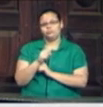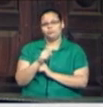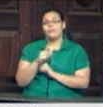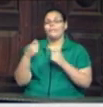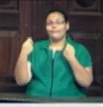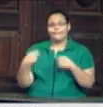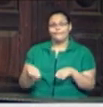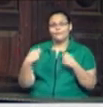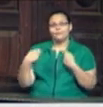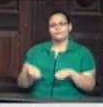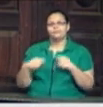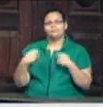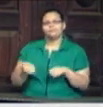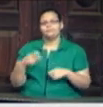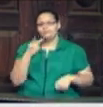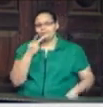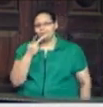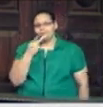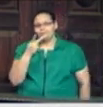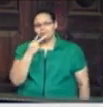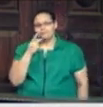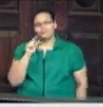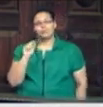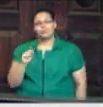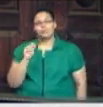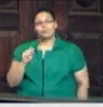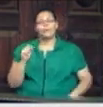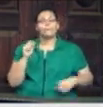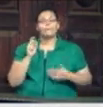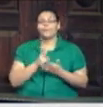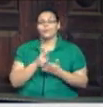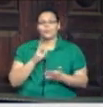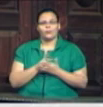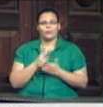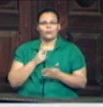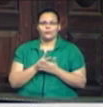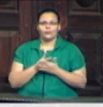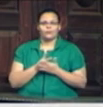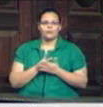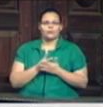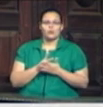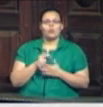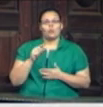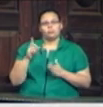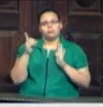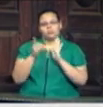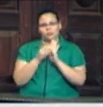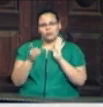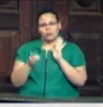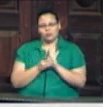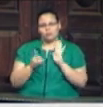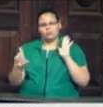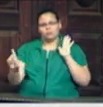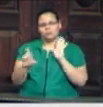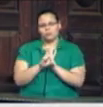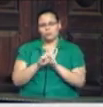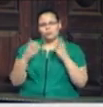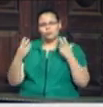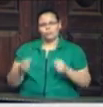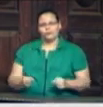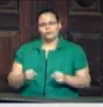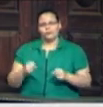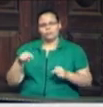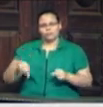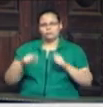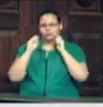É preciso dizer que mesmo com o decreto legislativo aprovado